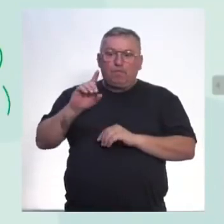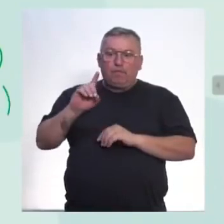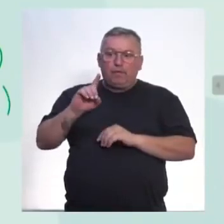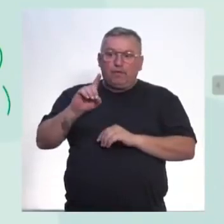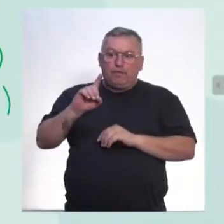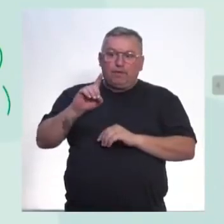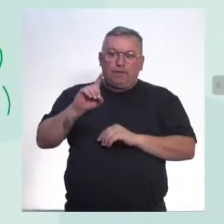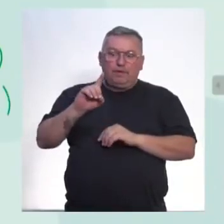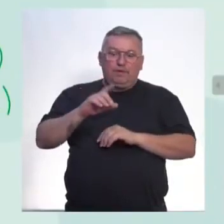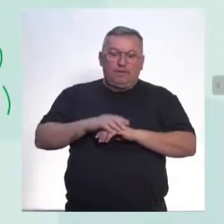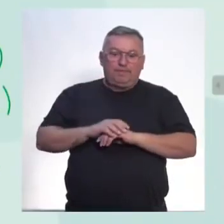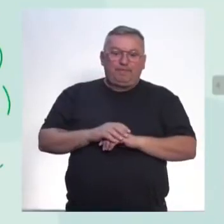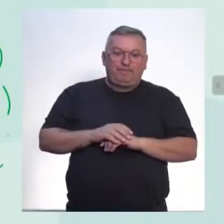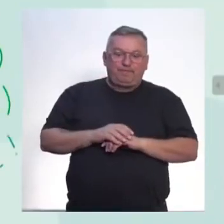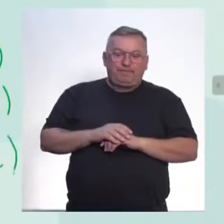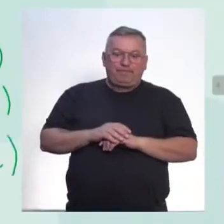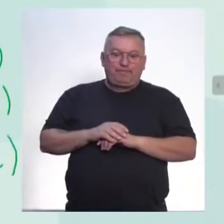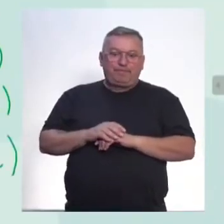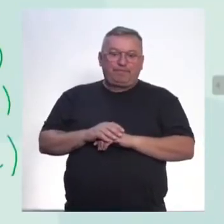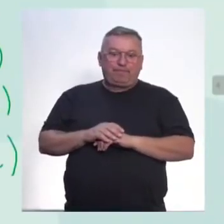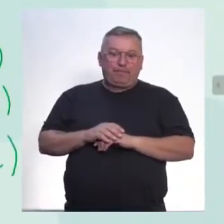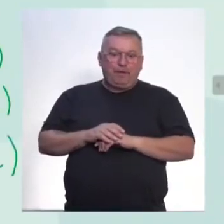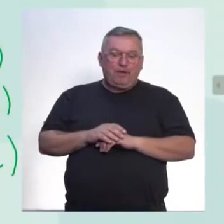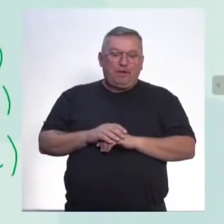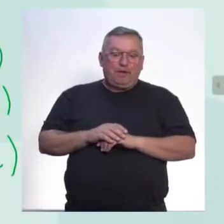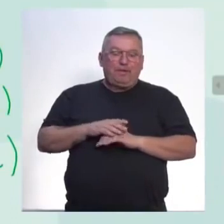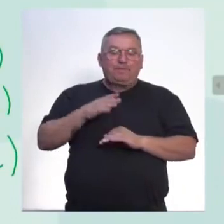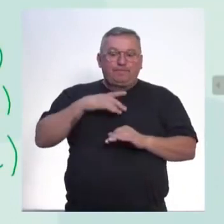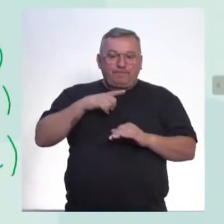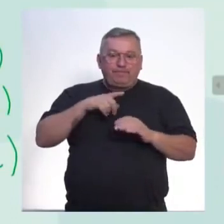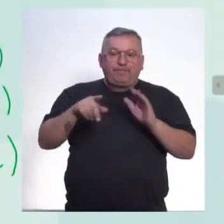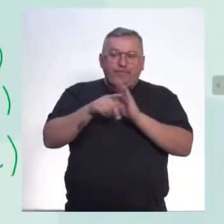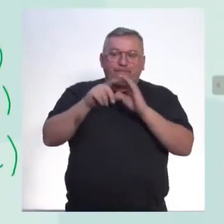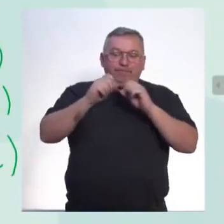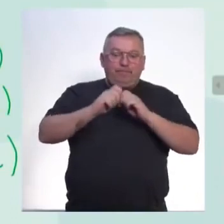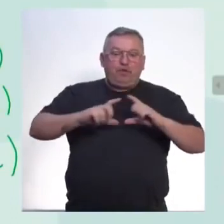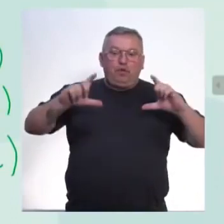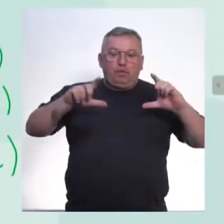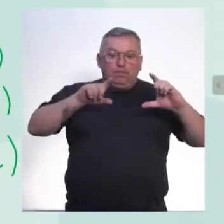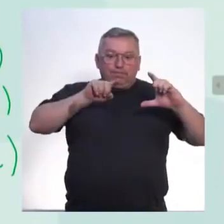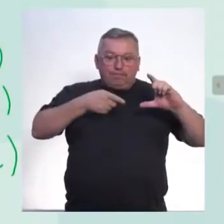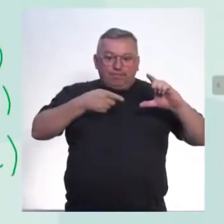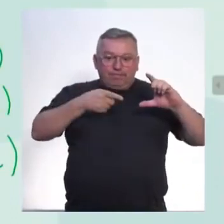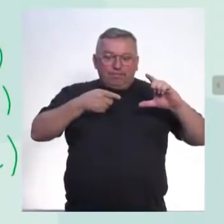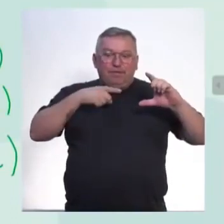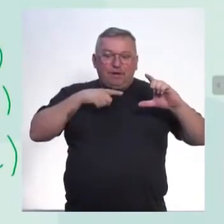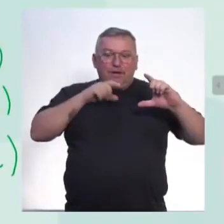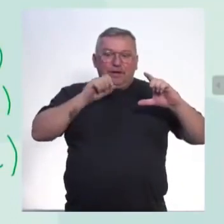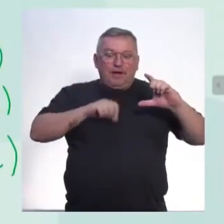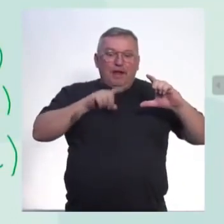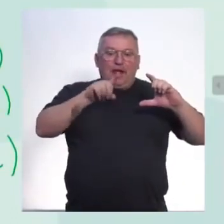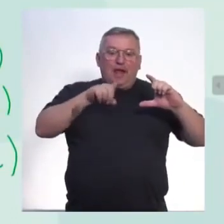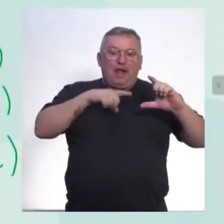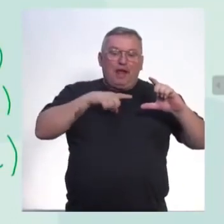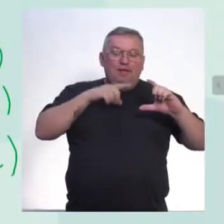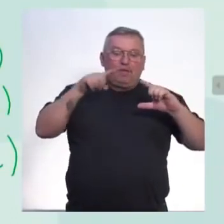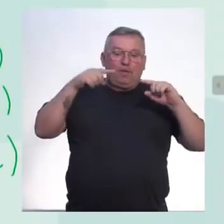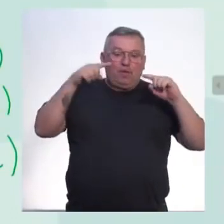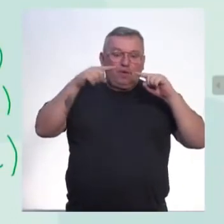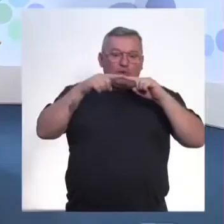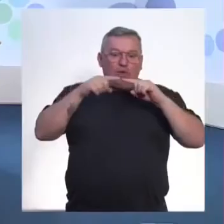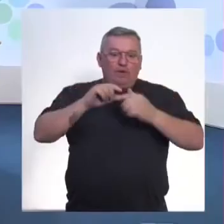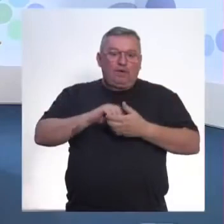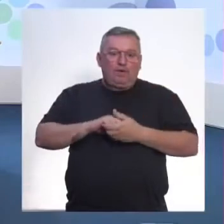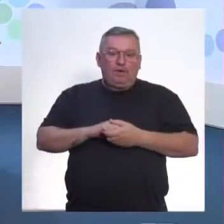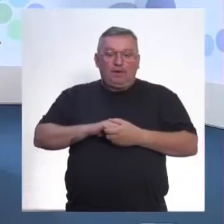coordenadas do ponto tão perto e às vezes a gente nem enxerga. Tá? E as coordenadas do ponto D, é essa a intenção.